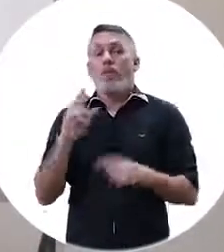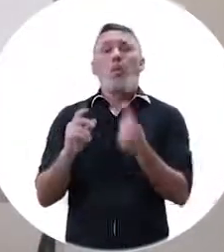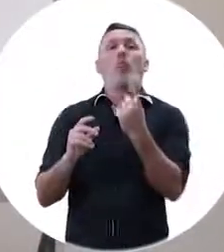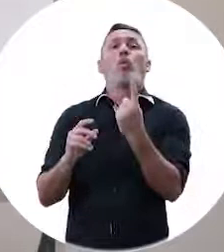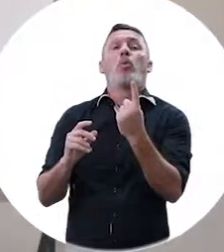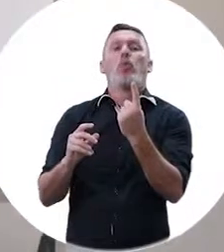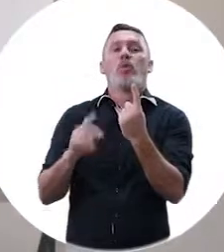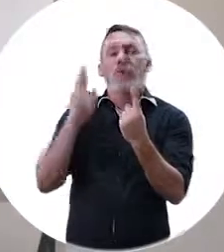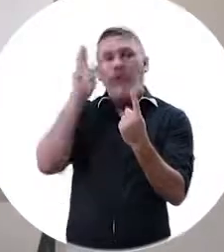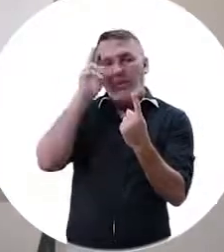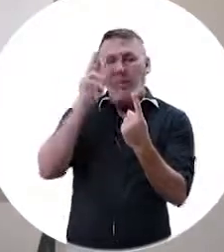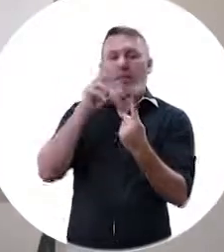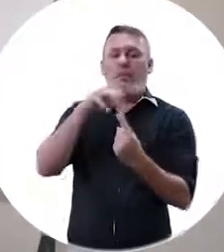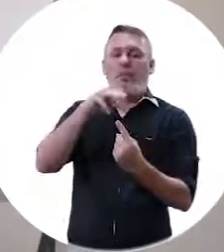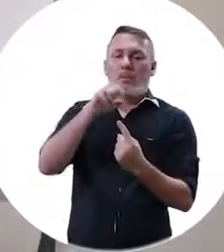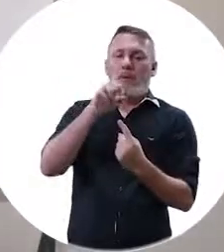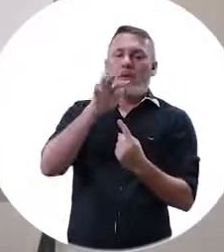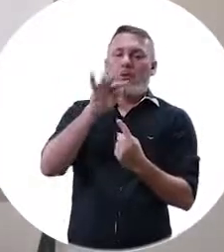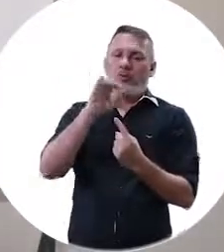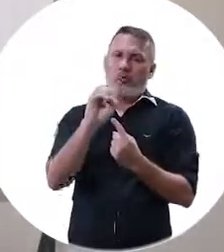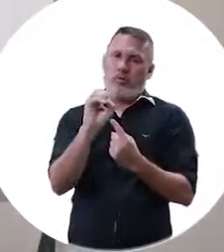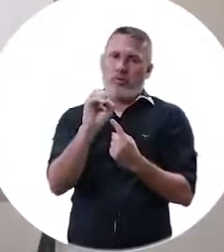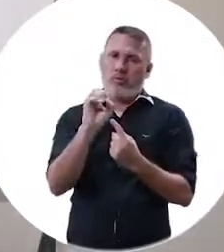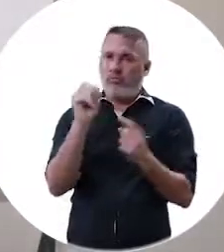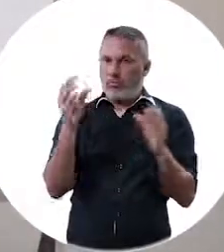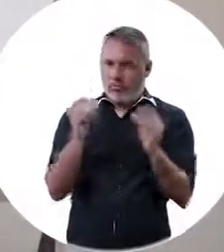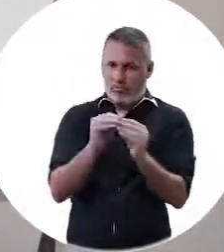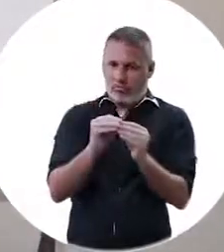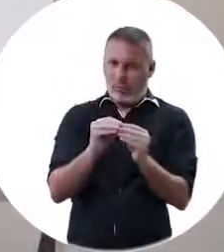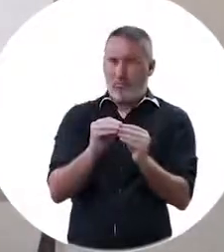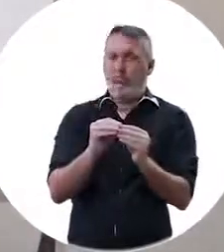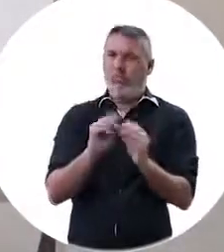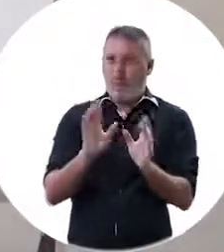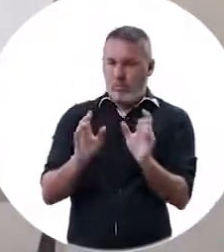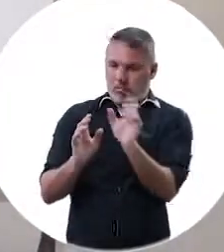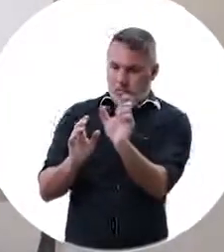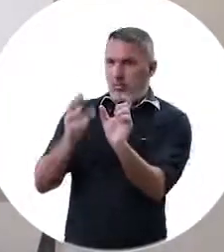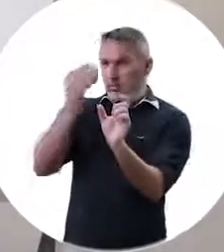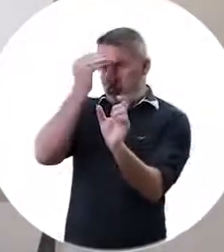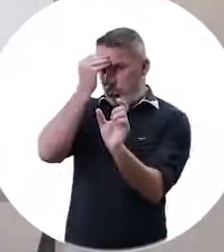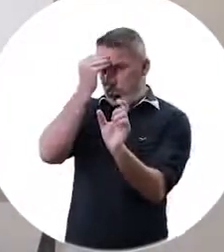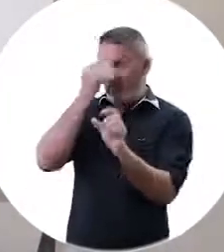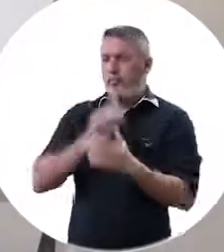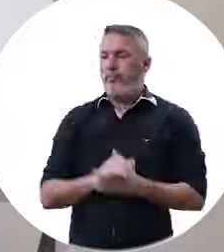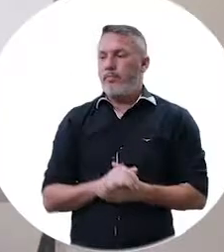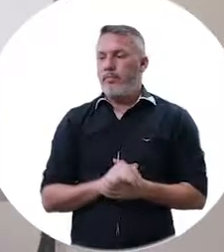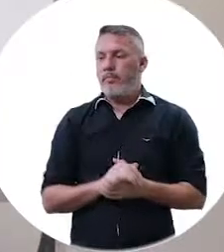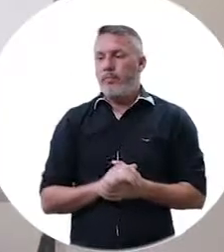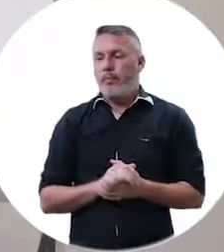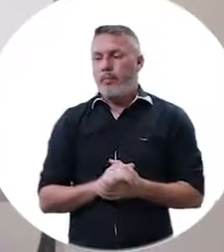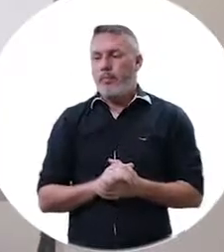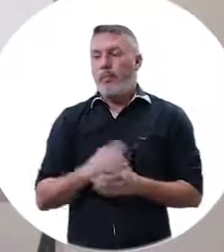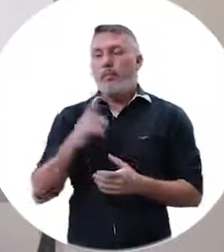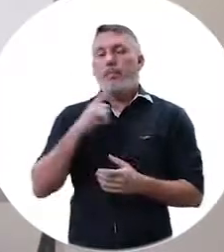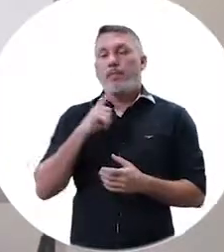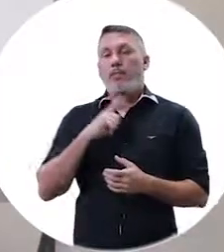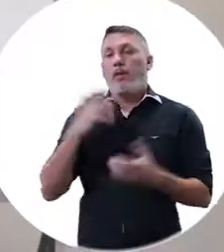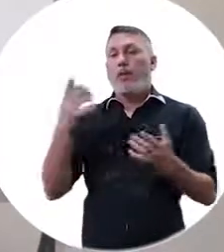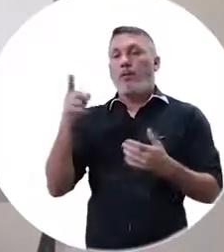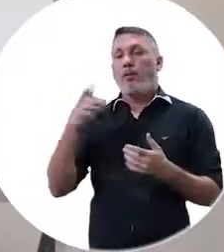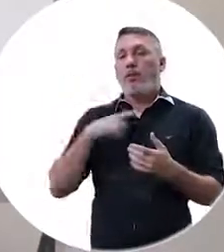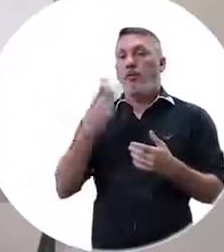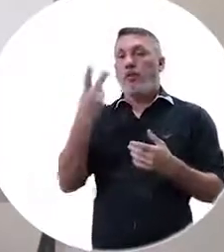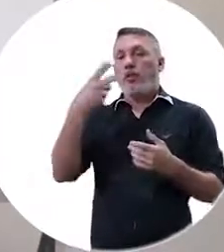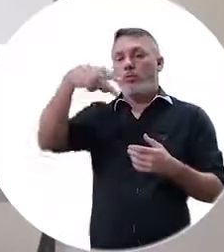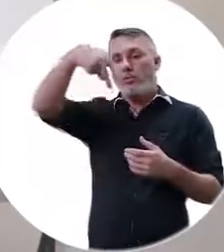um carbono, eles são o metil. Os dois são metils, certo? Aqui é um radical